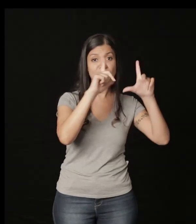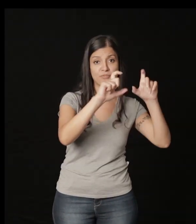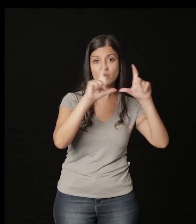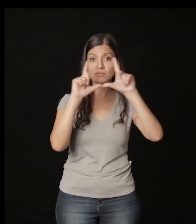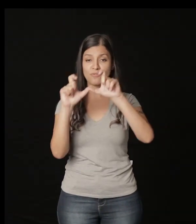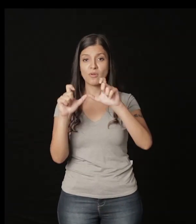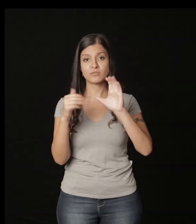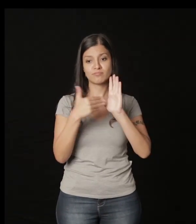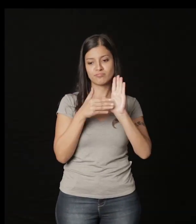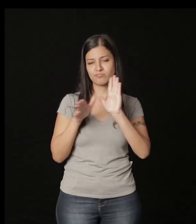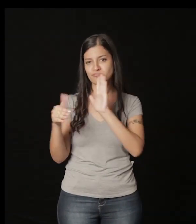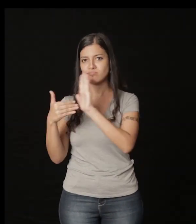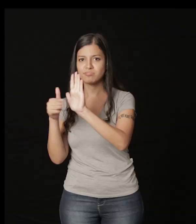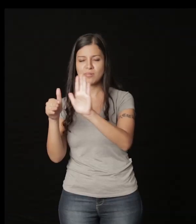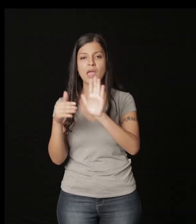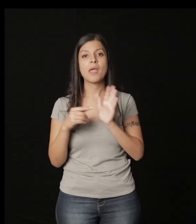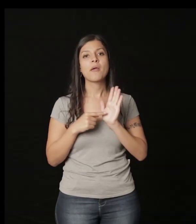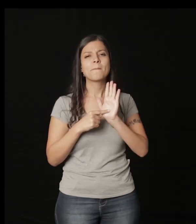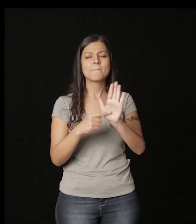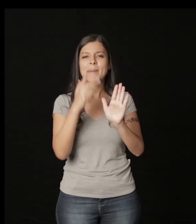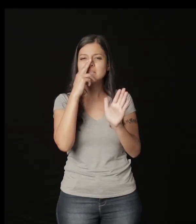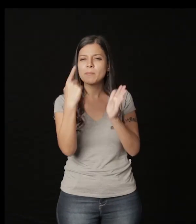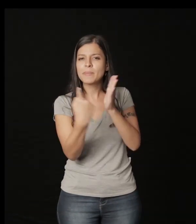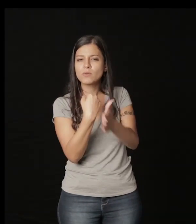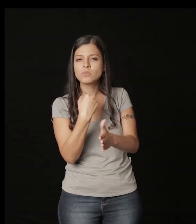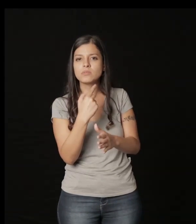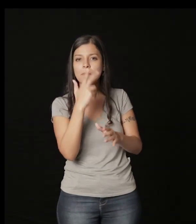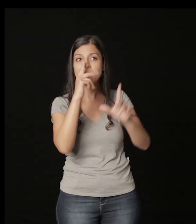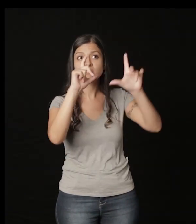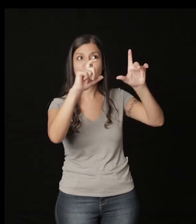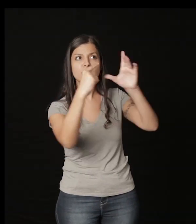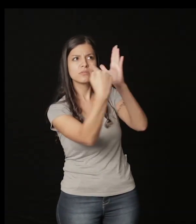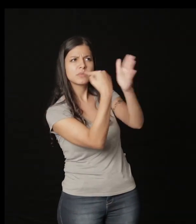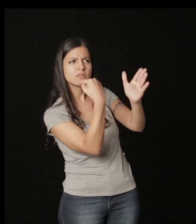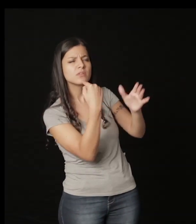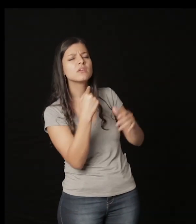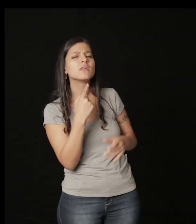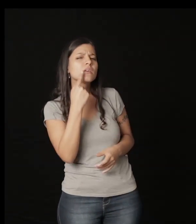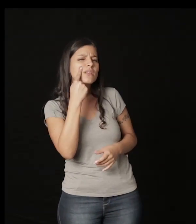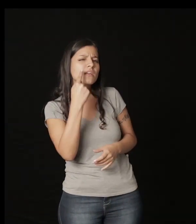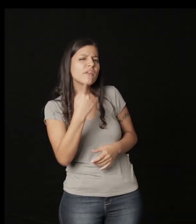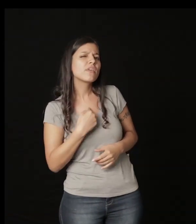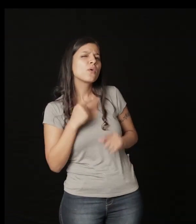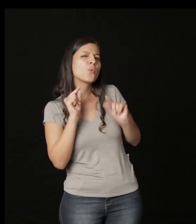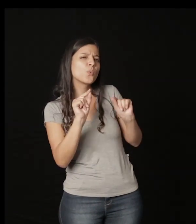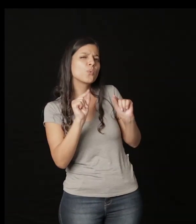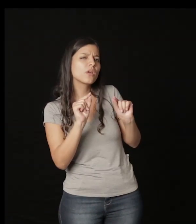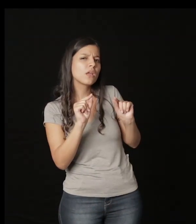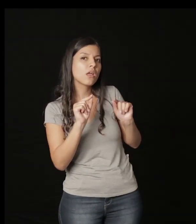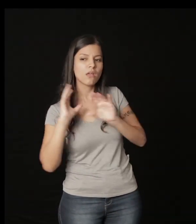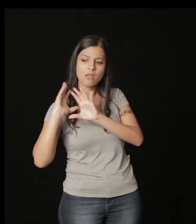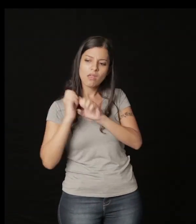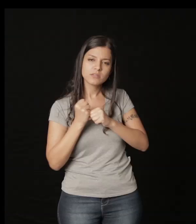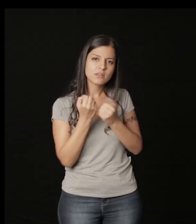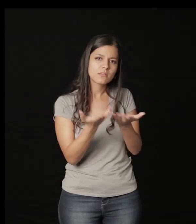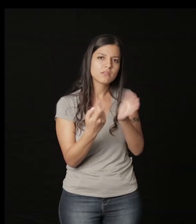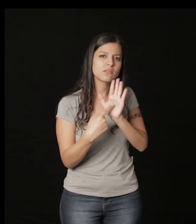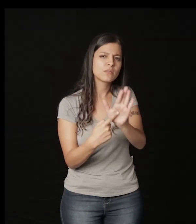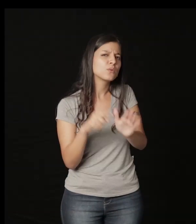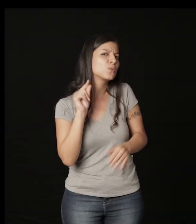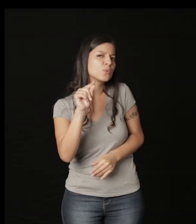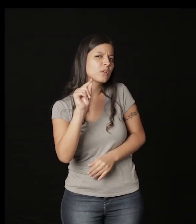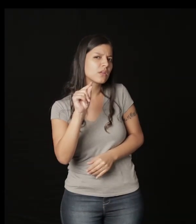you, and they ask you a question. You know, they say, what is it that you want to see? What is it that you expect me to bring